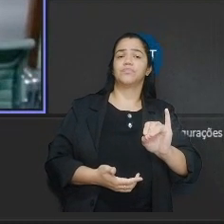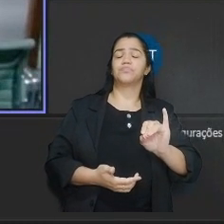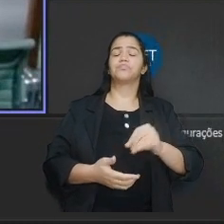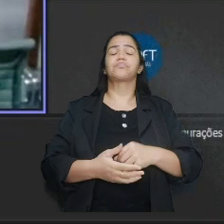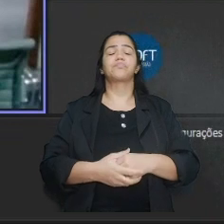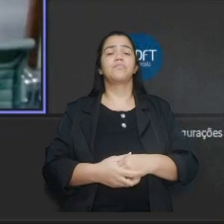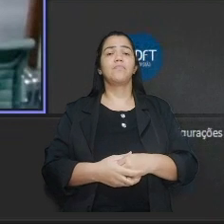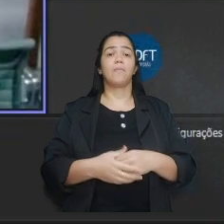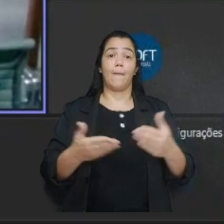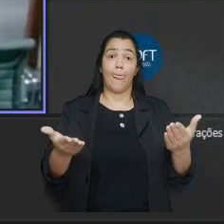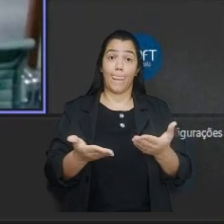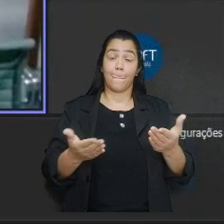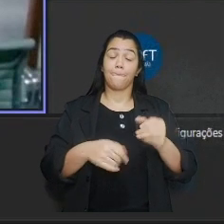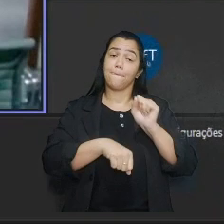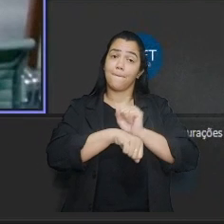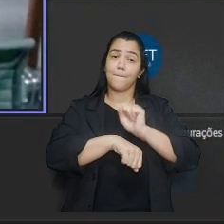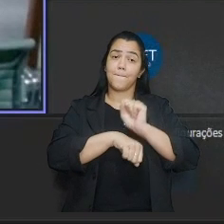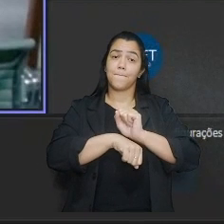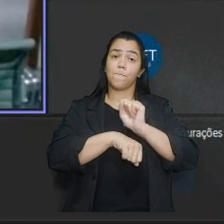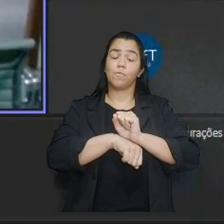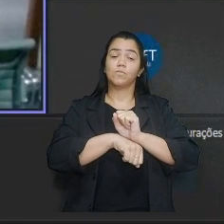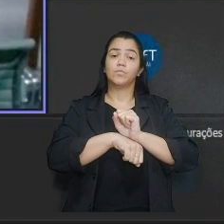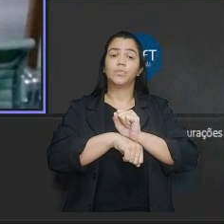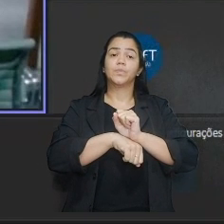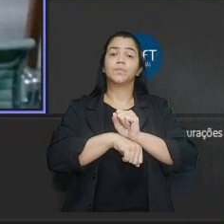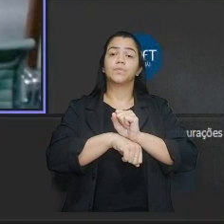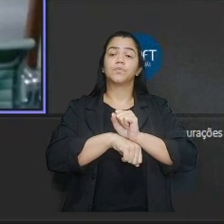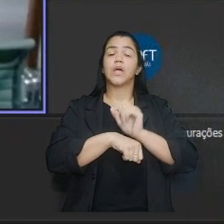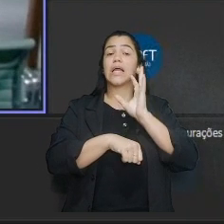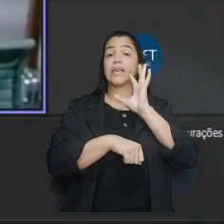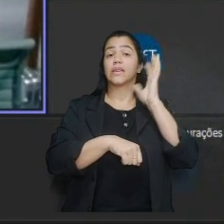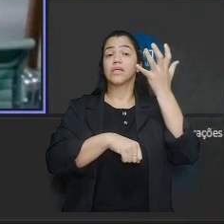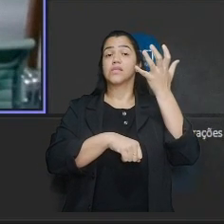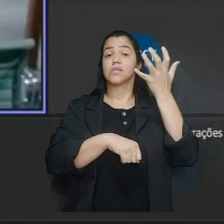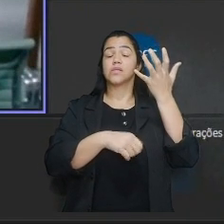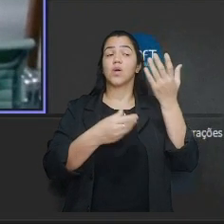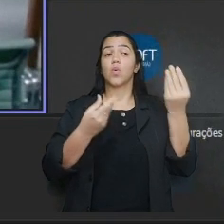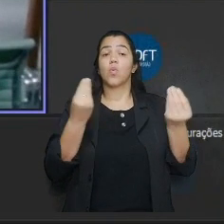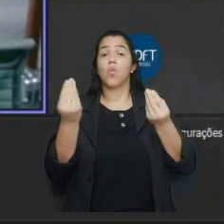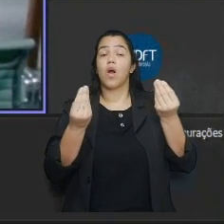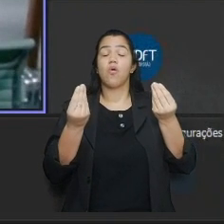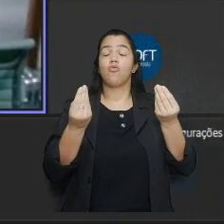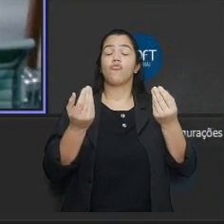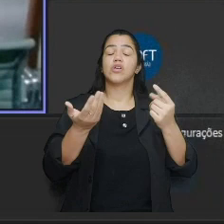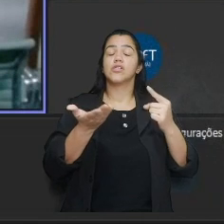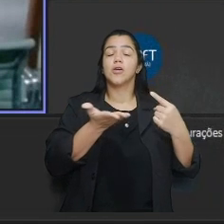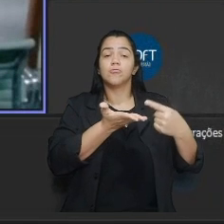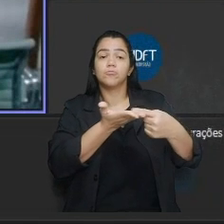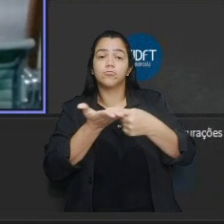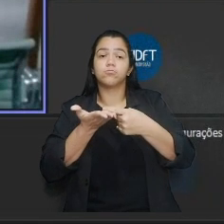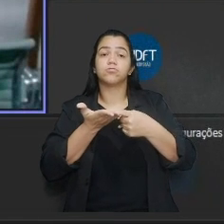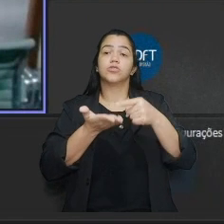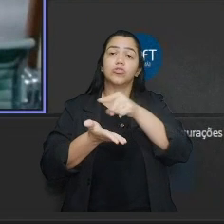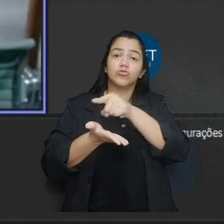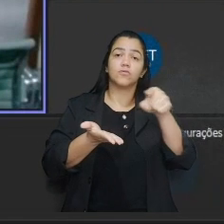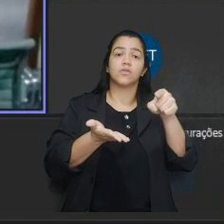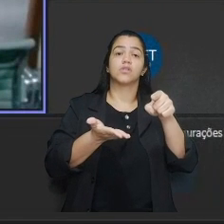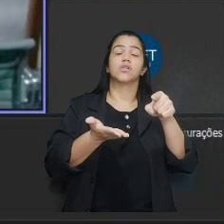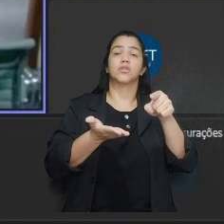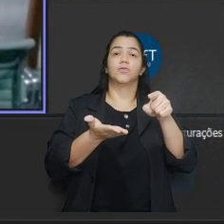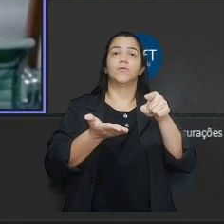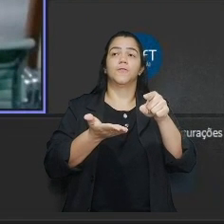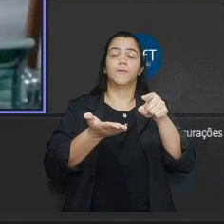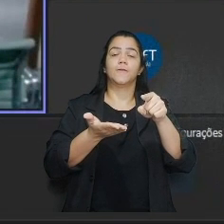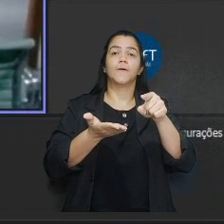antecipação da lide, e estou agora aguardando, né, a decisão, o